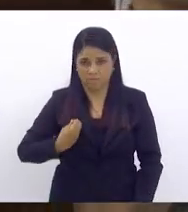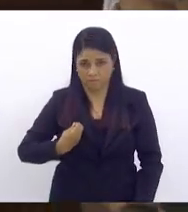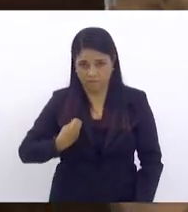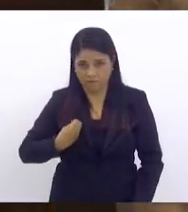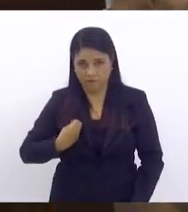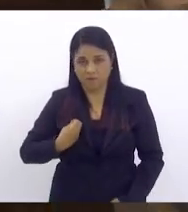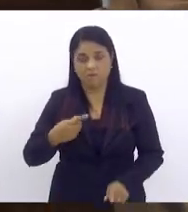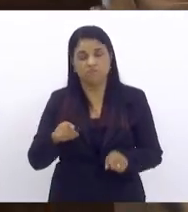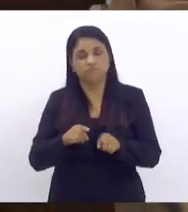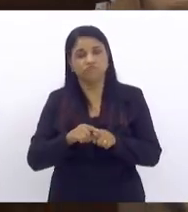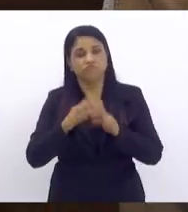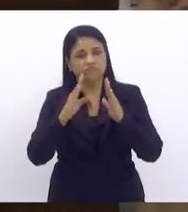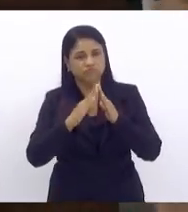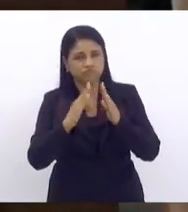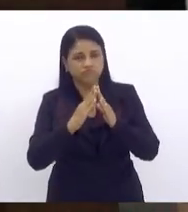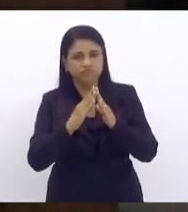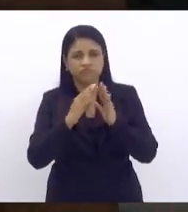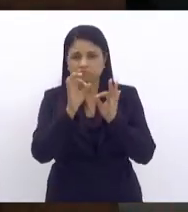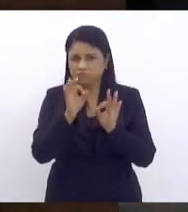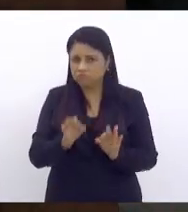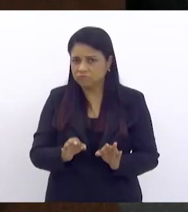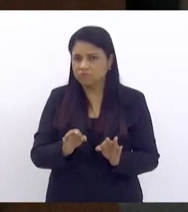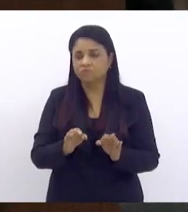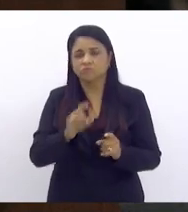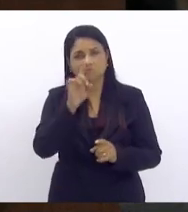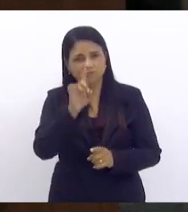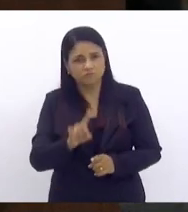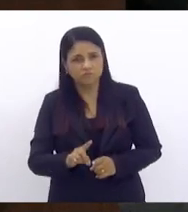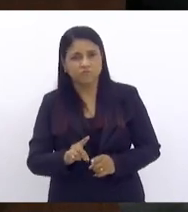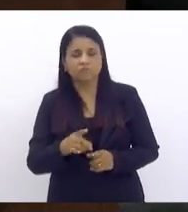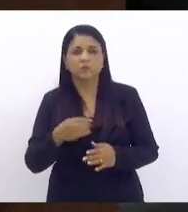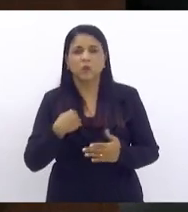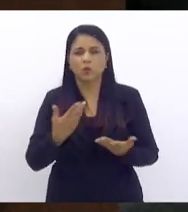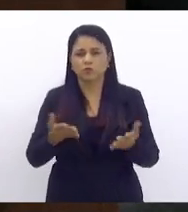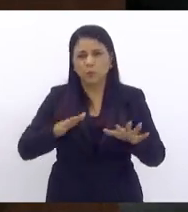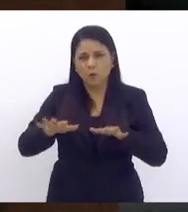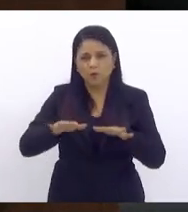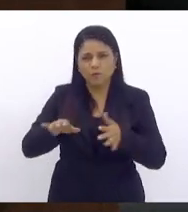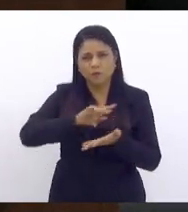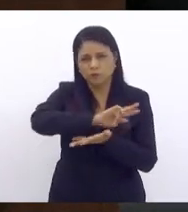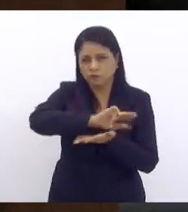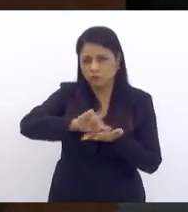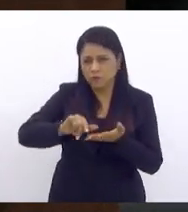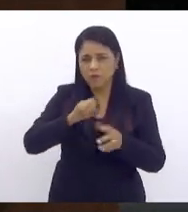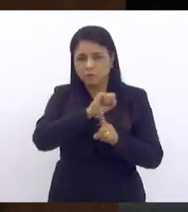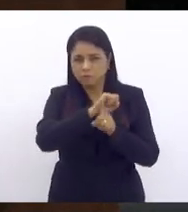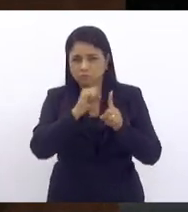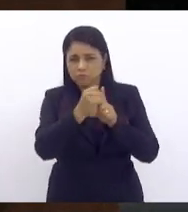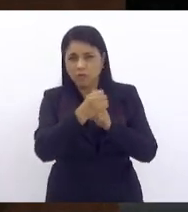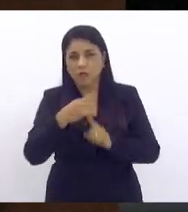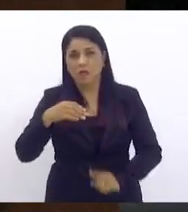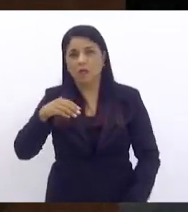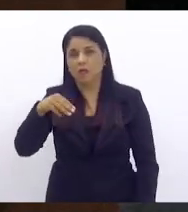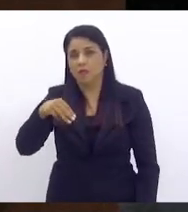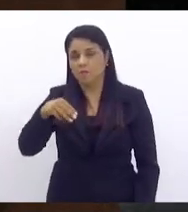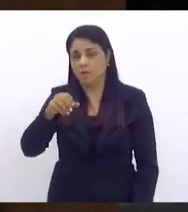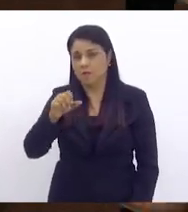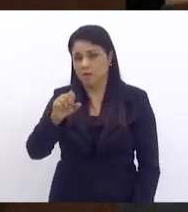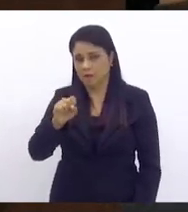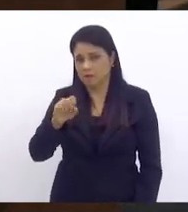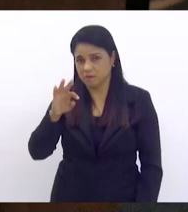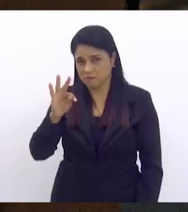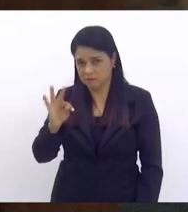terem moradias dignas. E hoje a gente vê vários movimentos sociais, entre eles o MTST, que é o Movimento